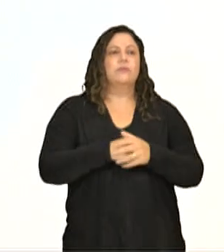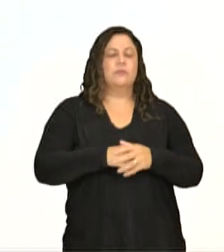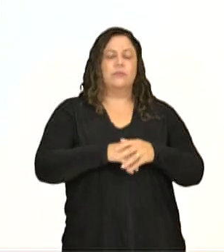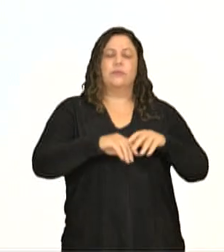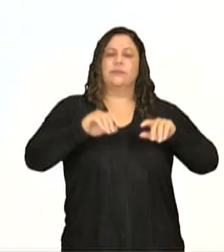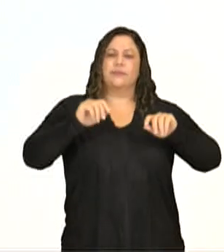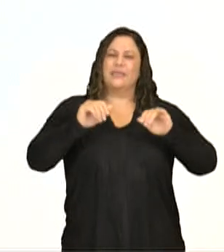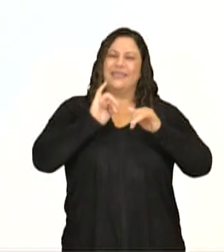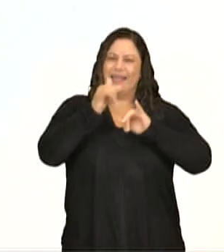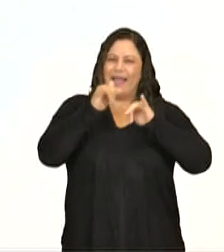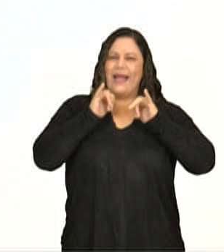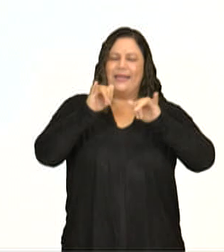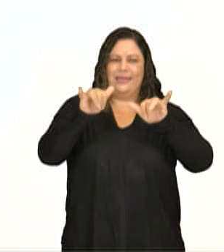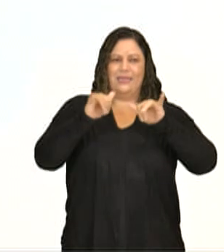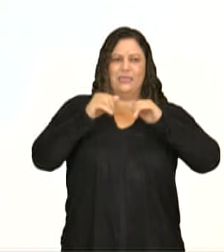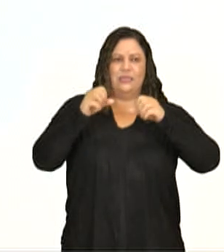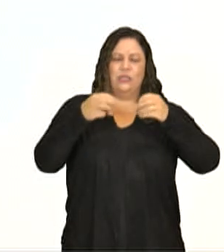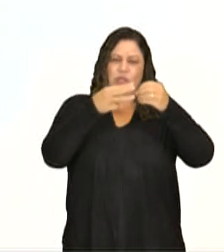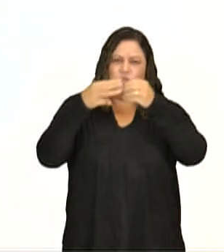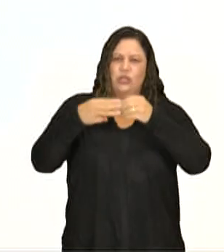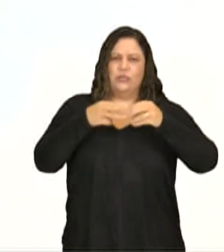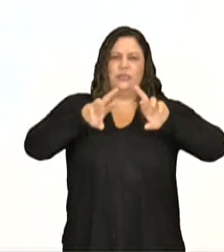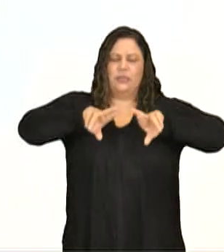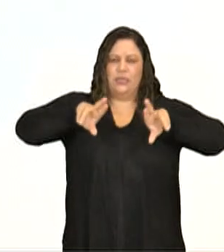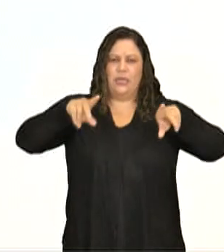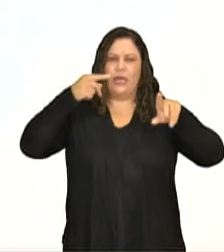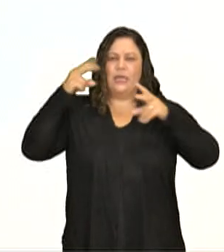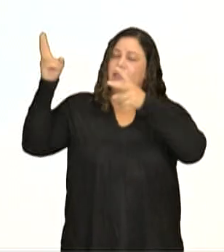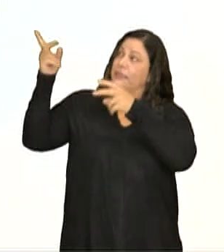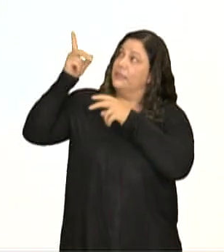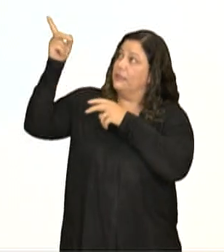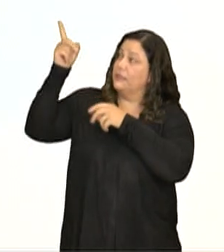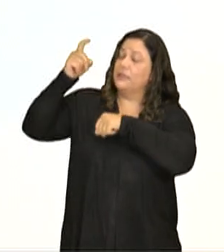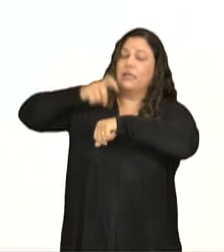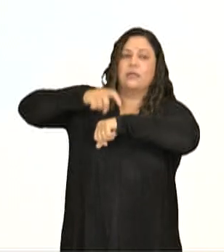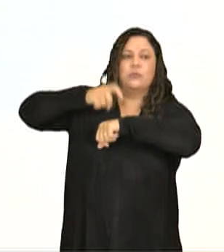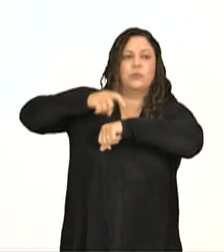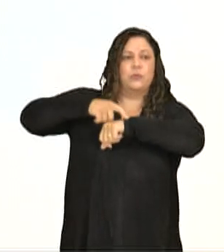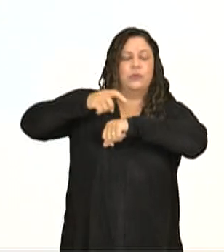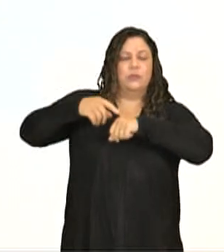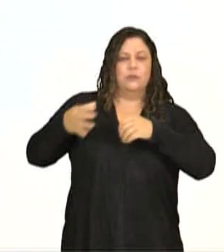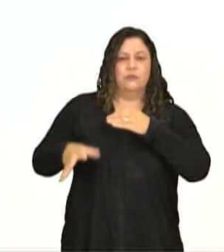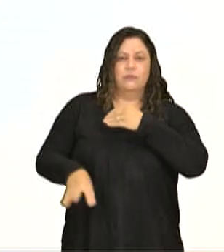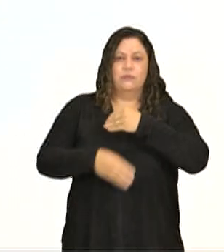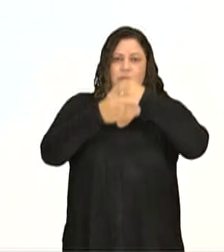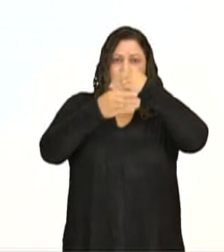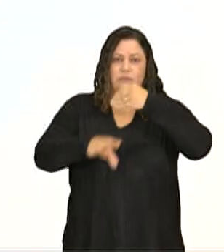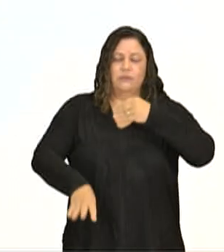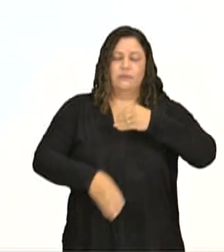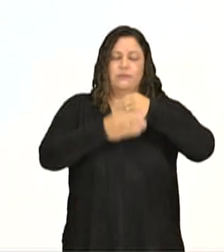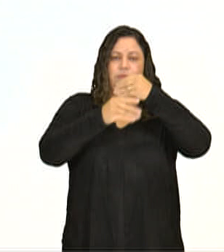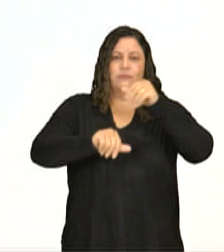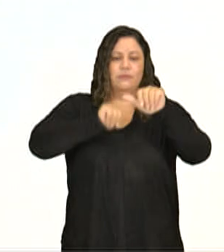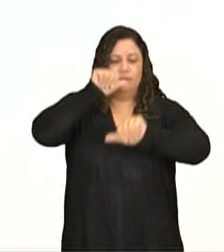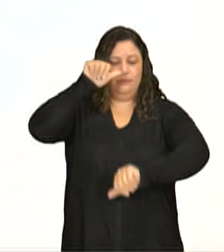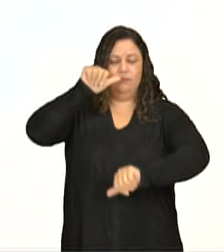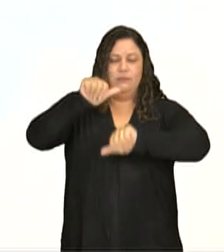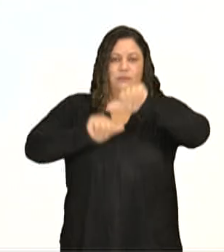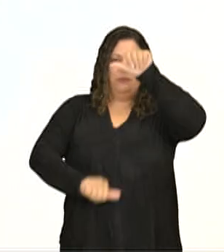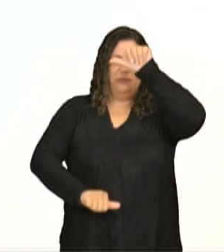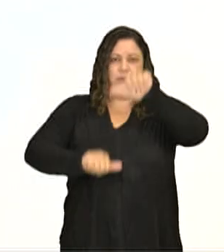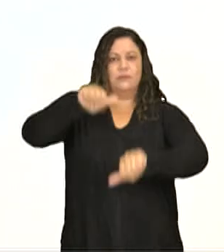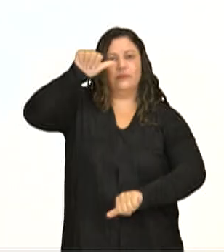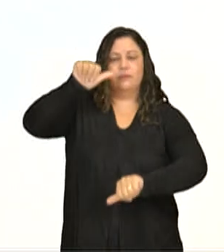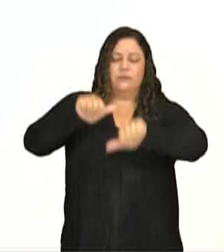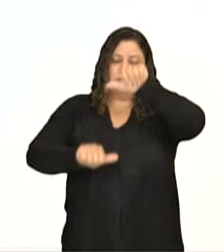ativação. E aí, nesse mesmo momento, o potássio lá fora entra e aí eles fazem a troca. Potássio, né,